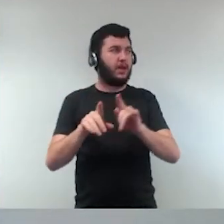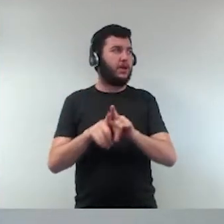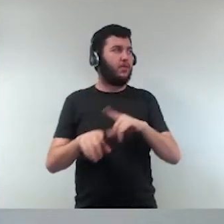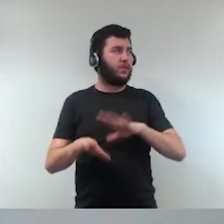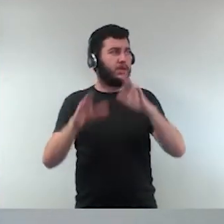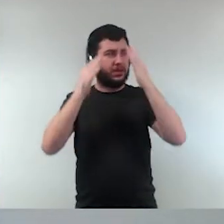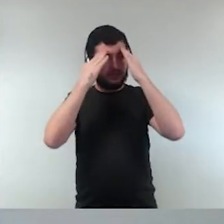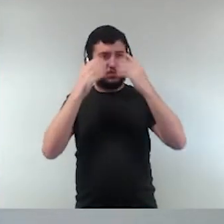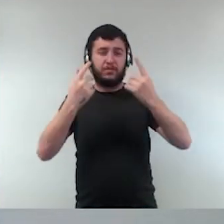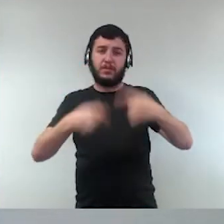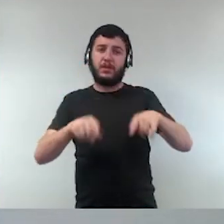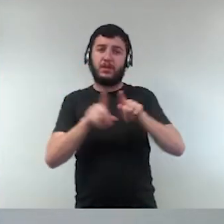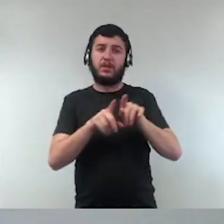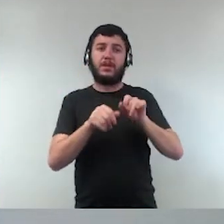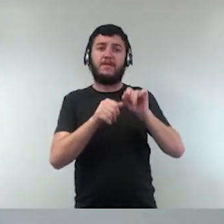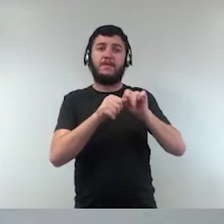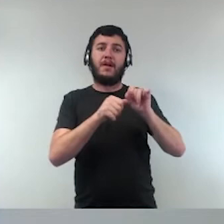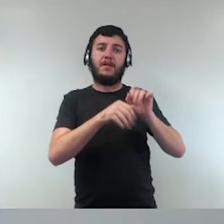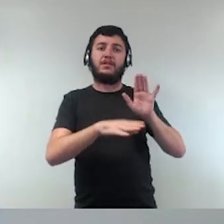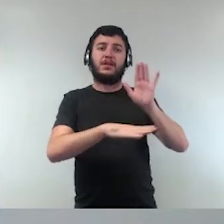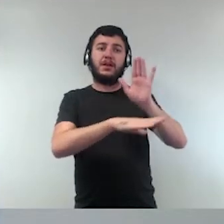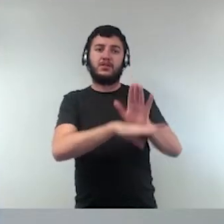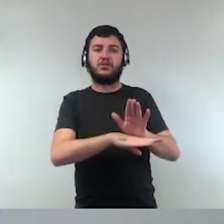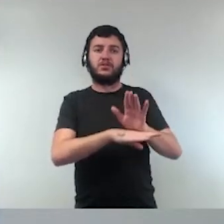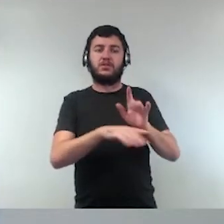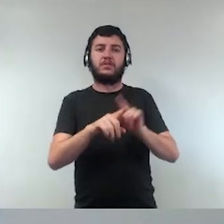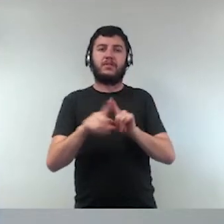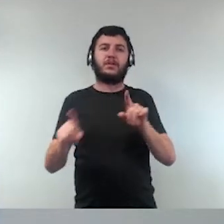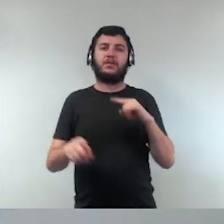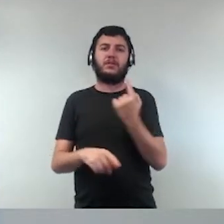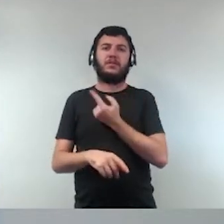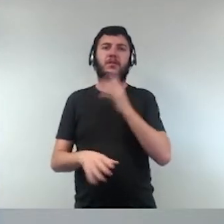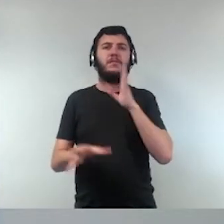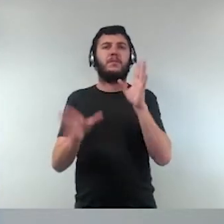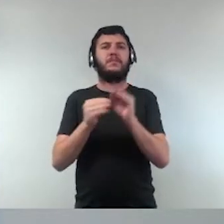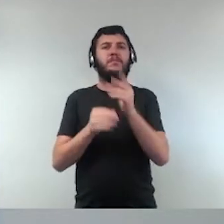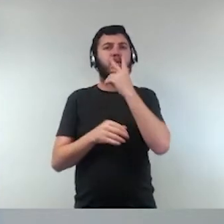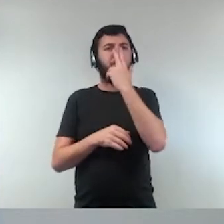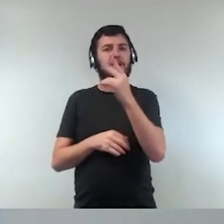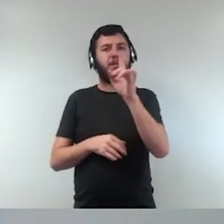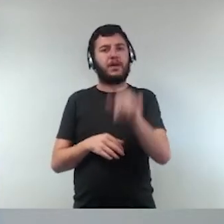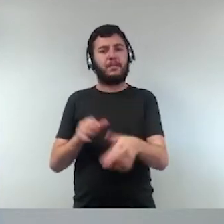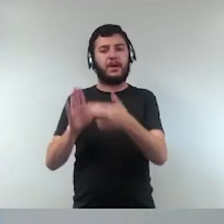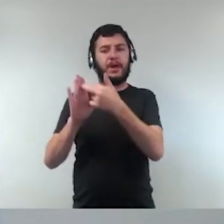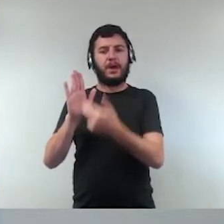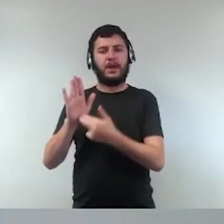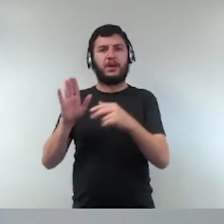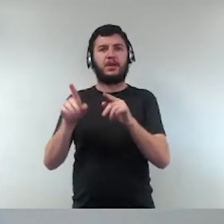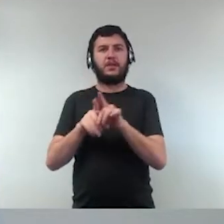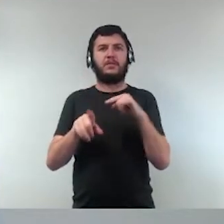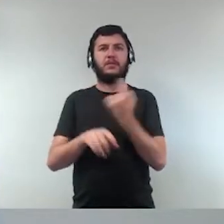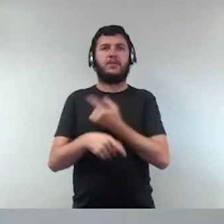ser a mais favorável à parte. Parece que essa é uma regra hermenêutica que nós devemos trabalhar para que os